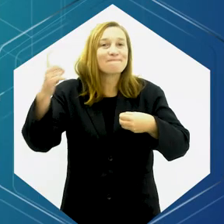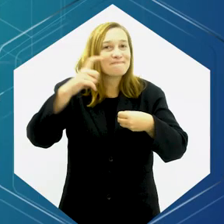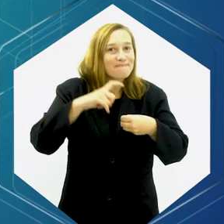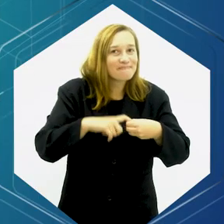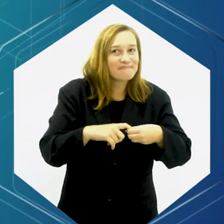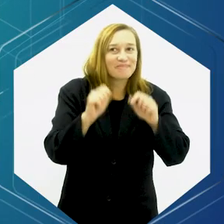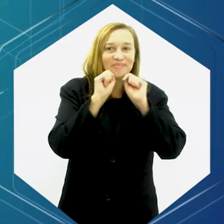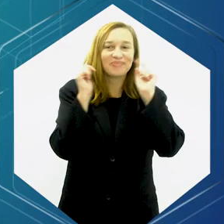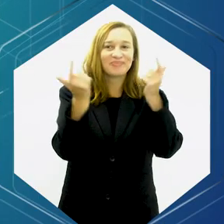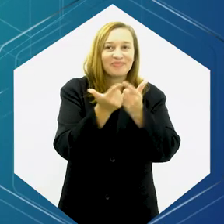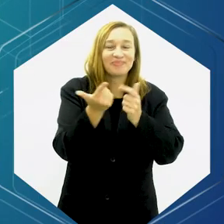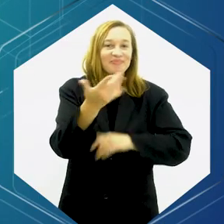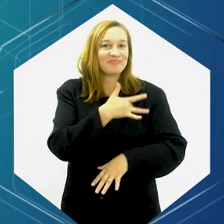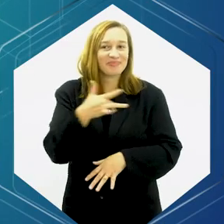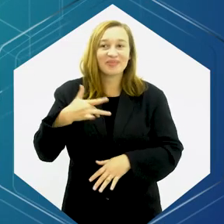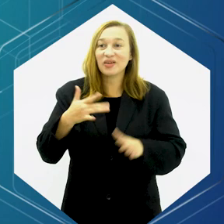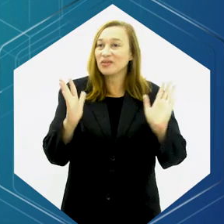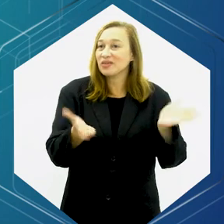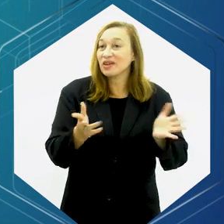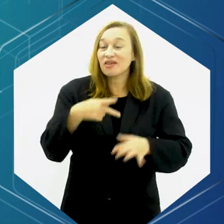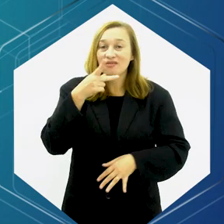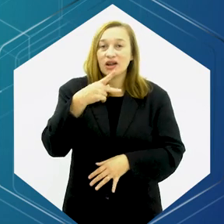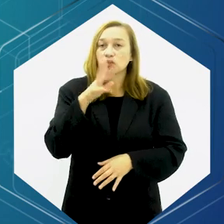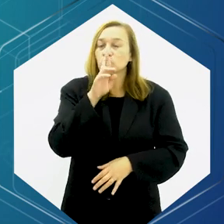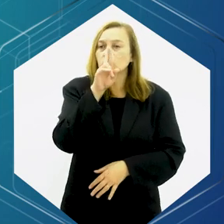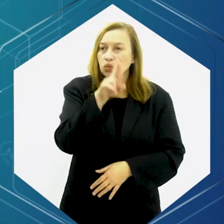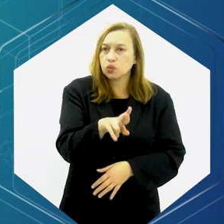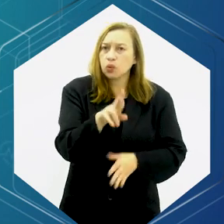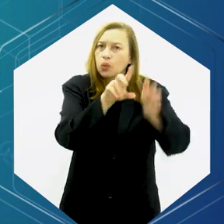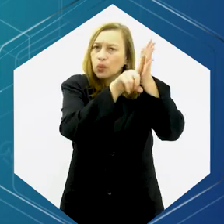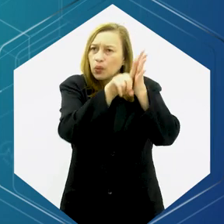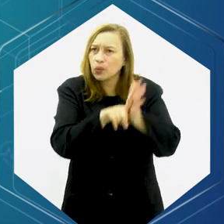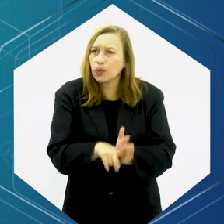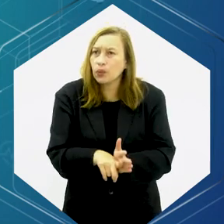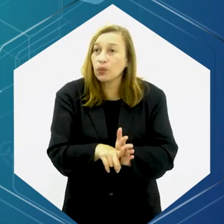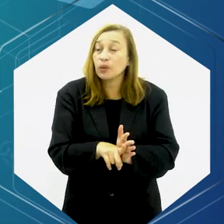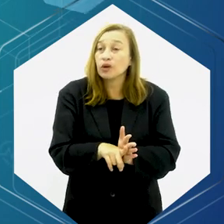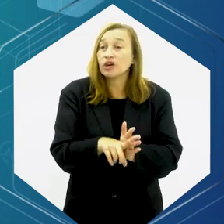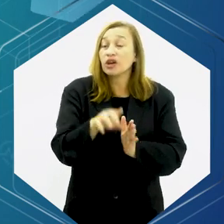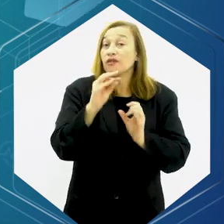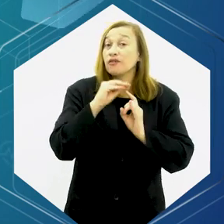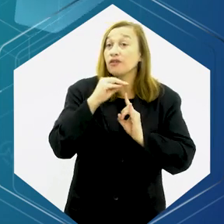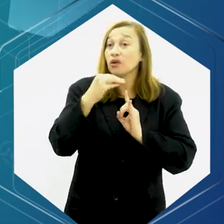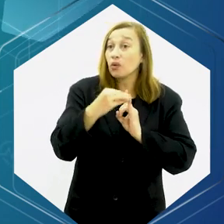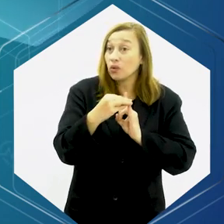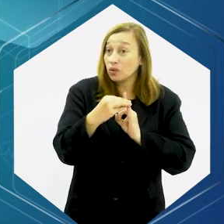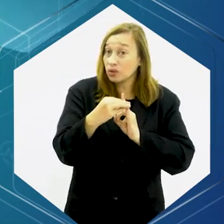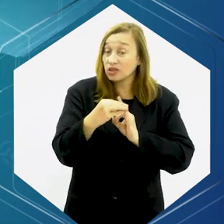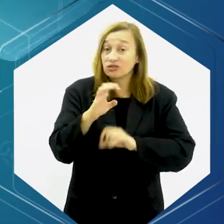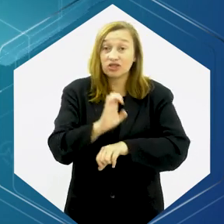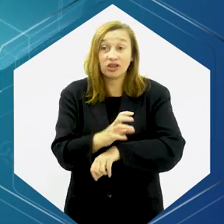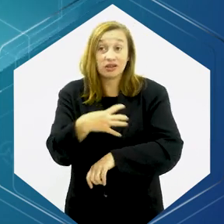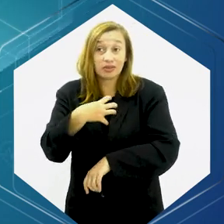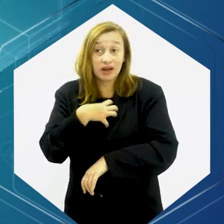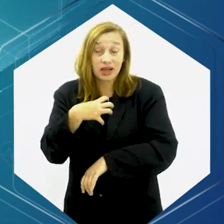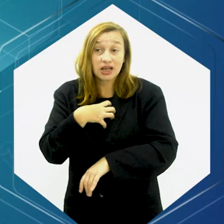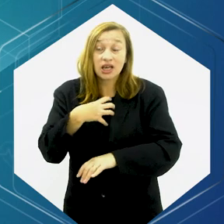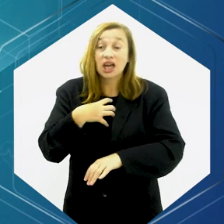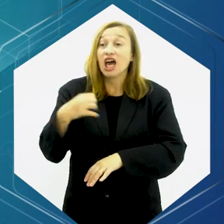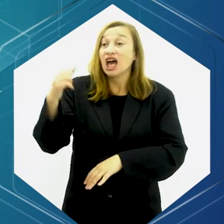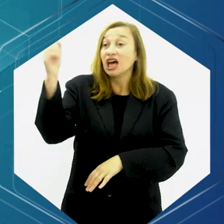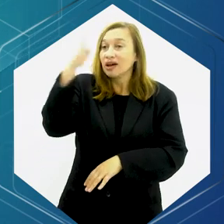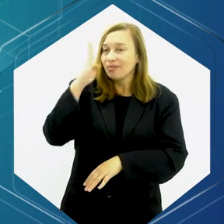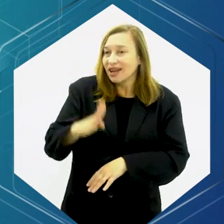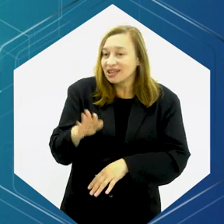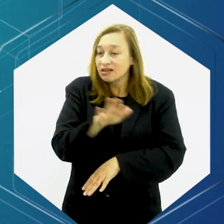estamos de volta e no Aler de saúde de hoje falamos sobre o resultado de uma pesquisa realizada pela Fiocruz que apontam que as crianças